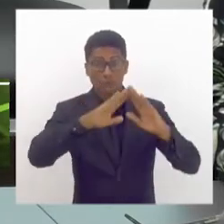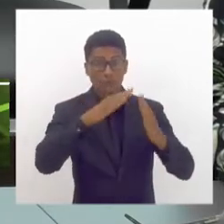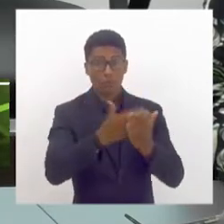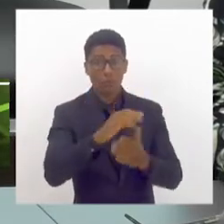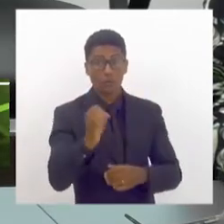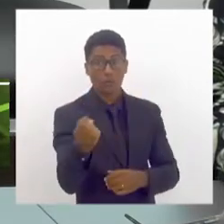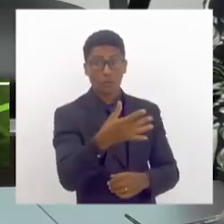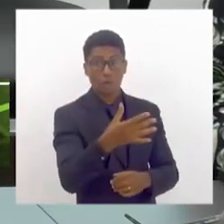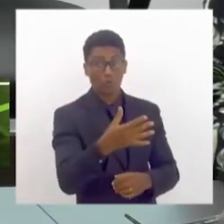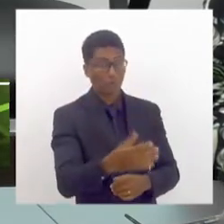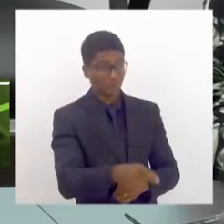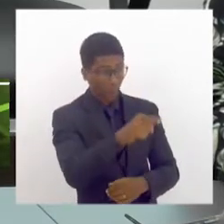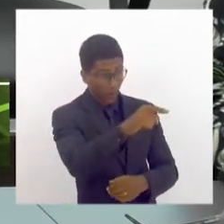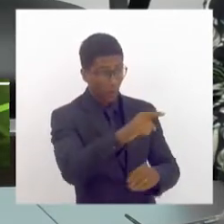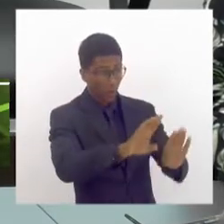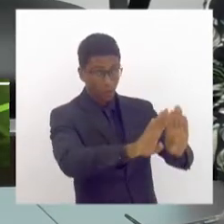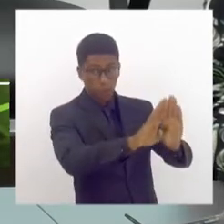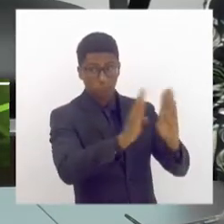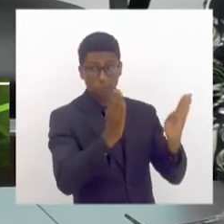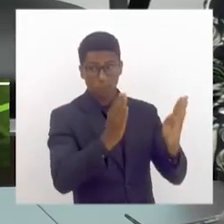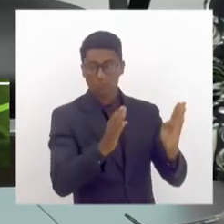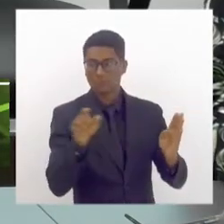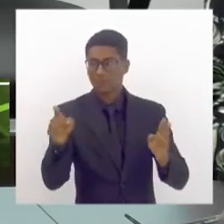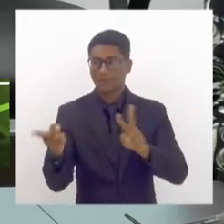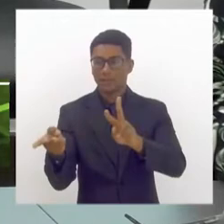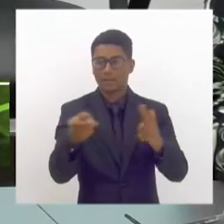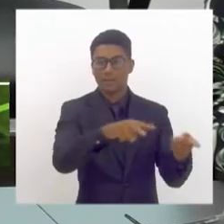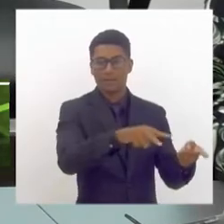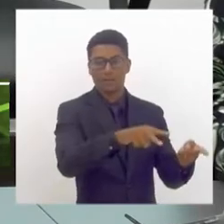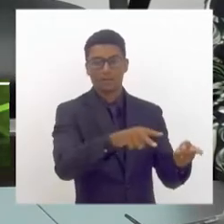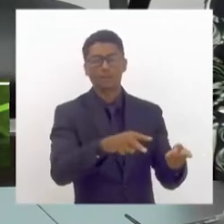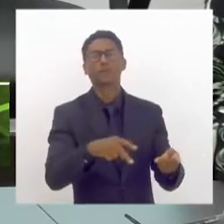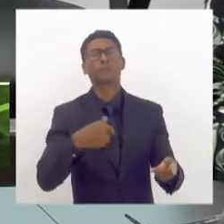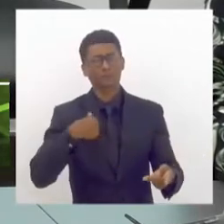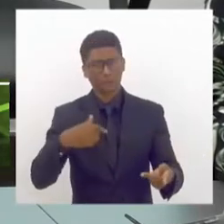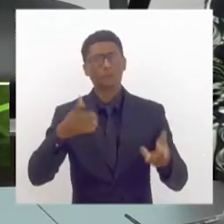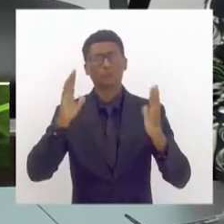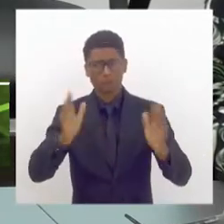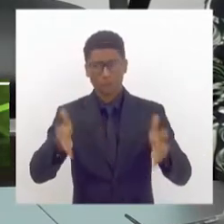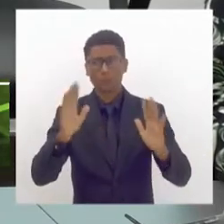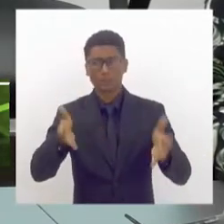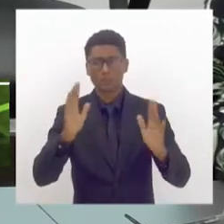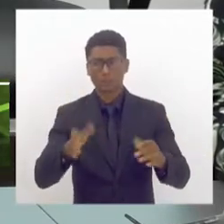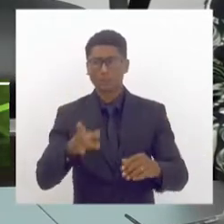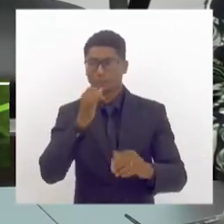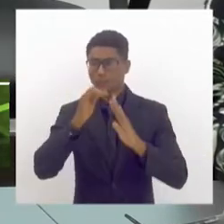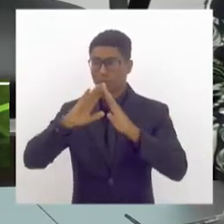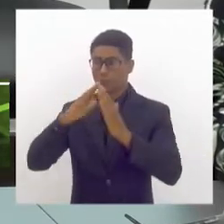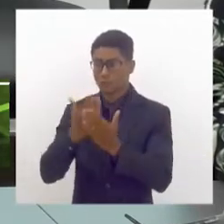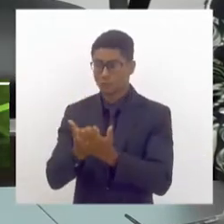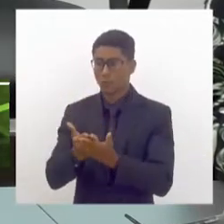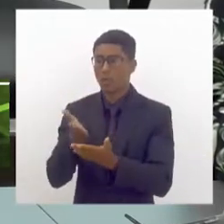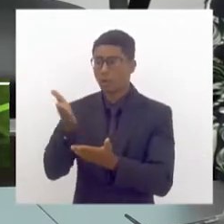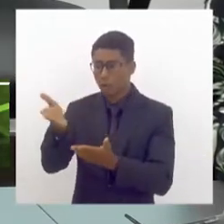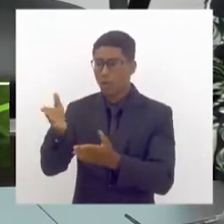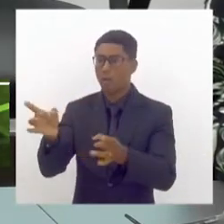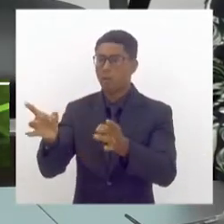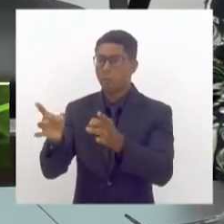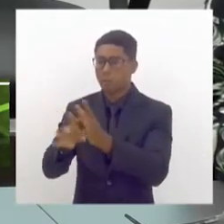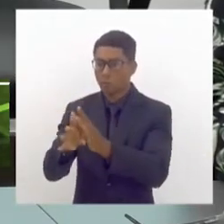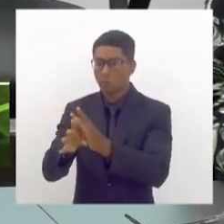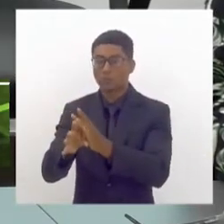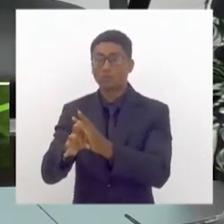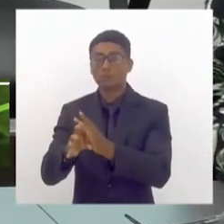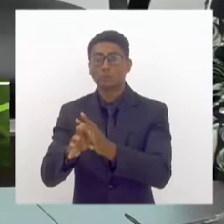isso é transferido para facilitar. Eu participei de processos de encerramento e municipalização durante muitos anos e